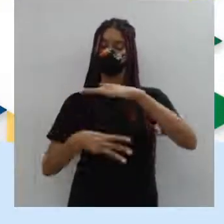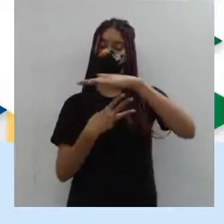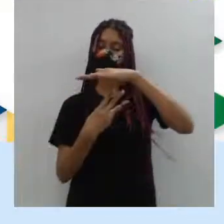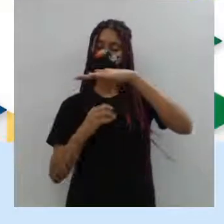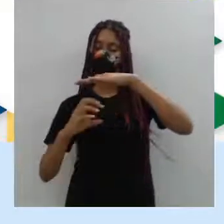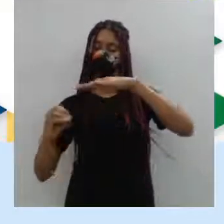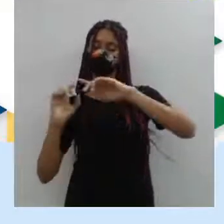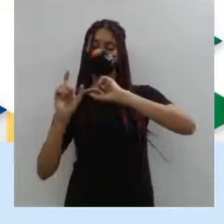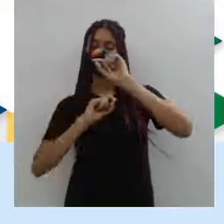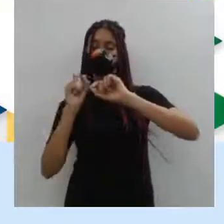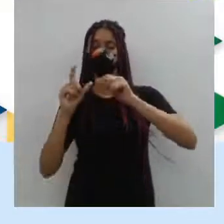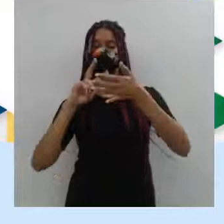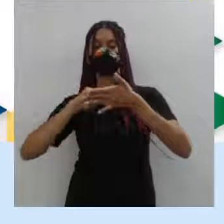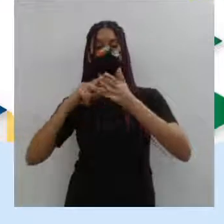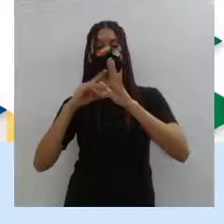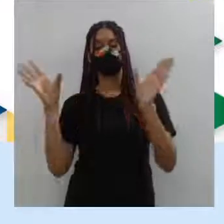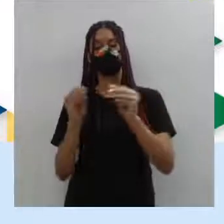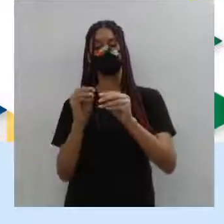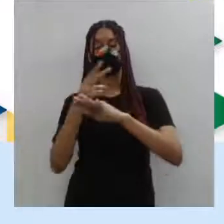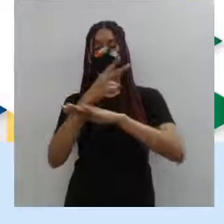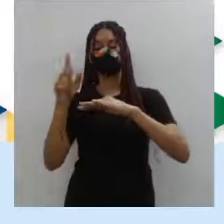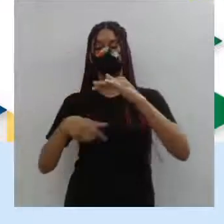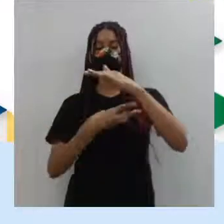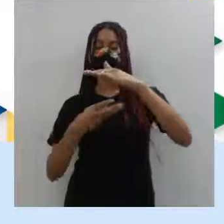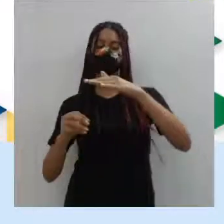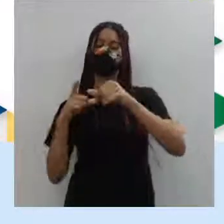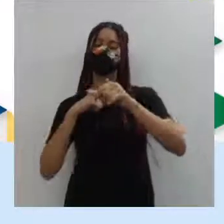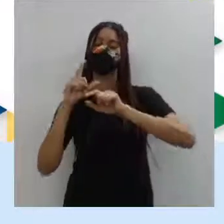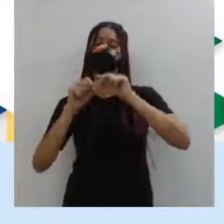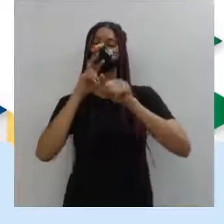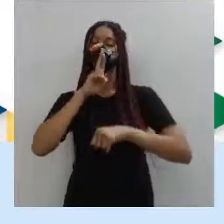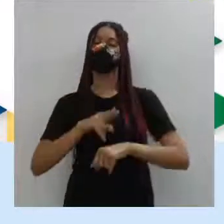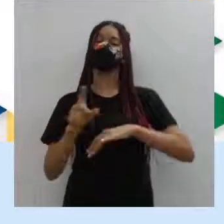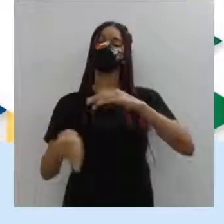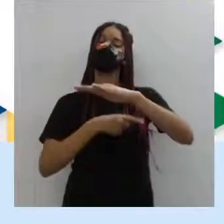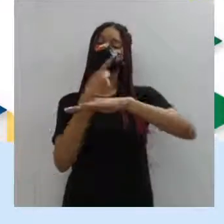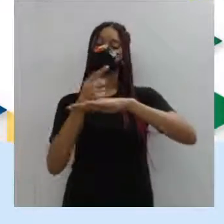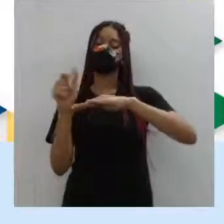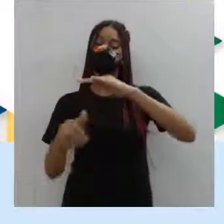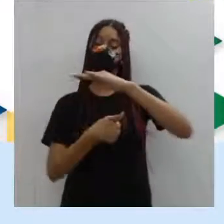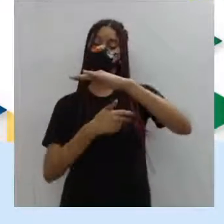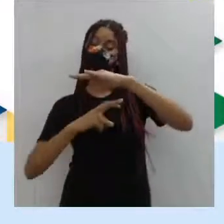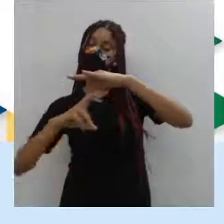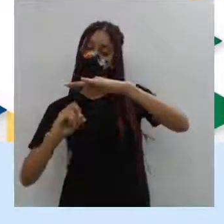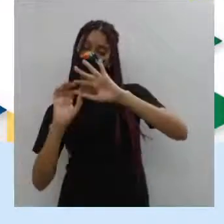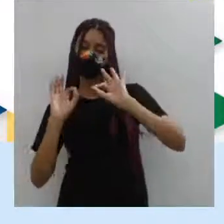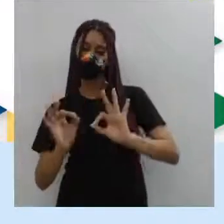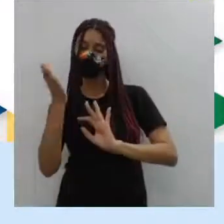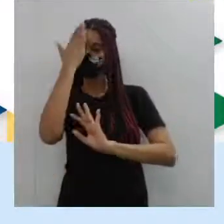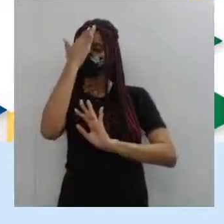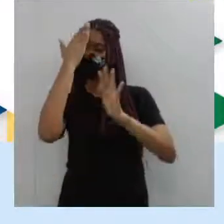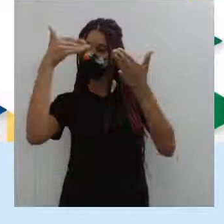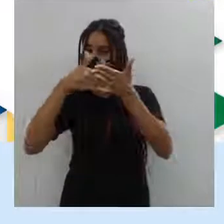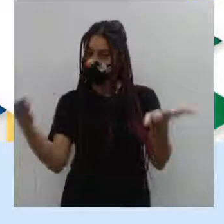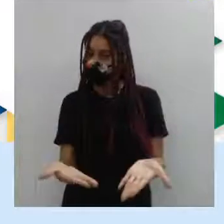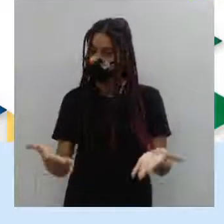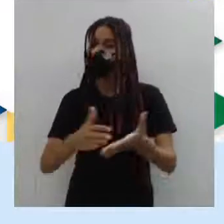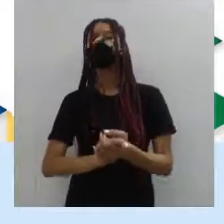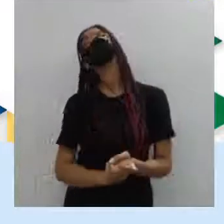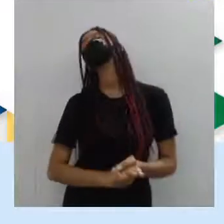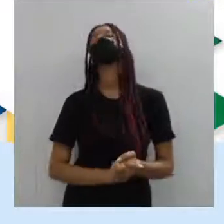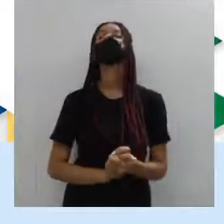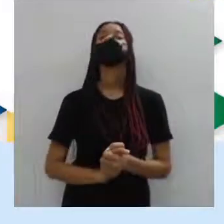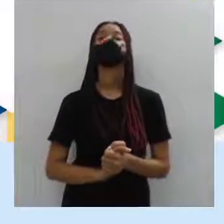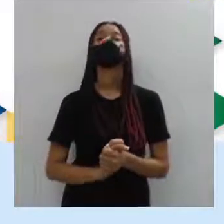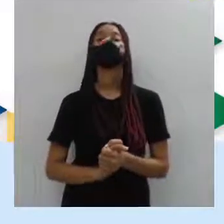300. Então, simplificando 2 por 300, vai ficar quanto? 1 sobre 150. Tá tranquilo até aí? Beleza. Então,